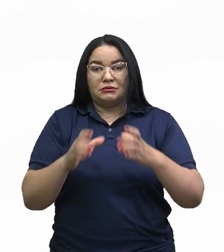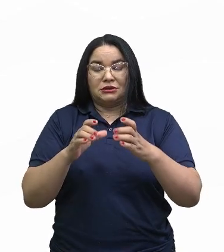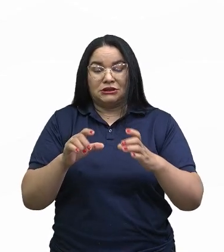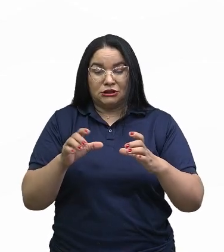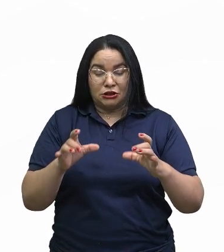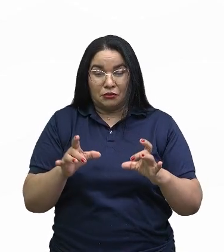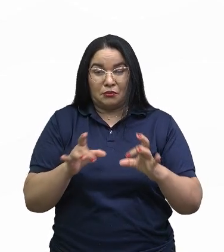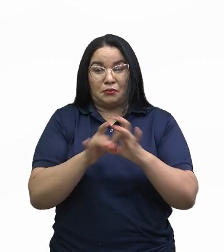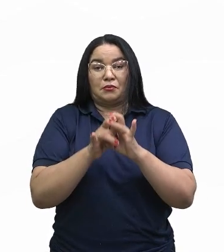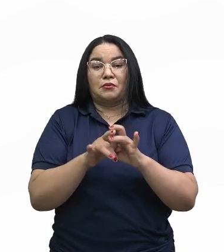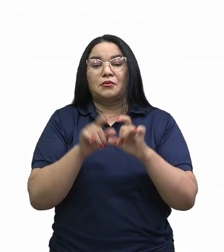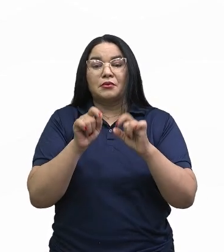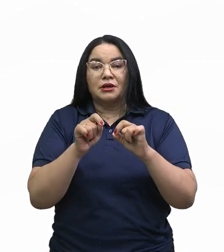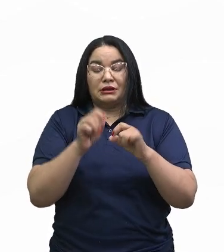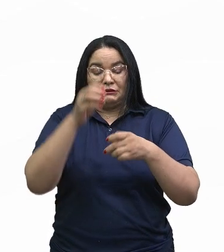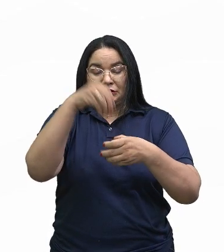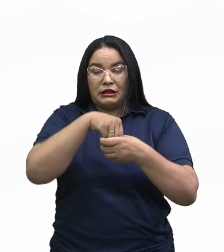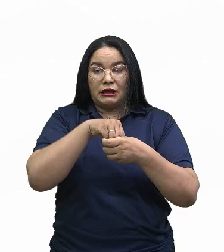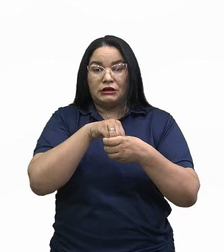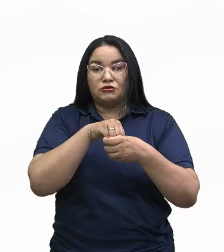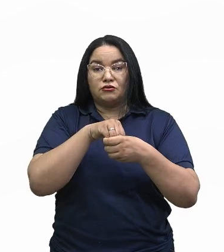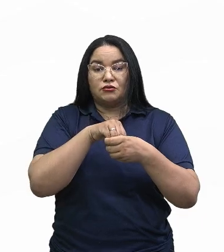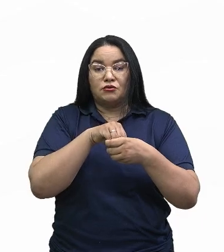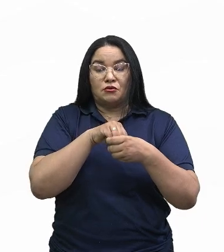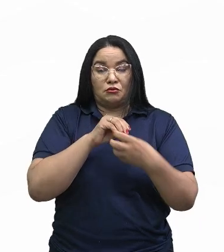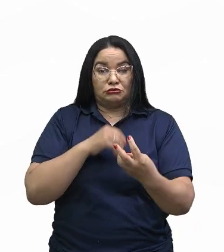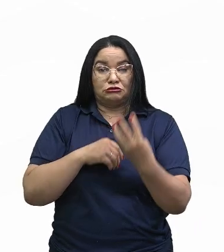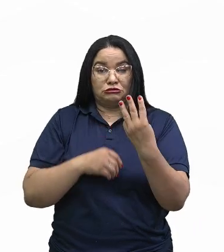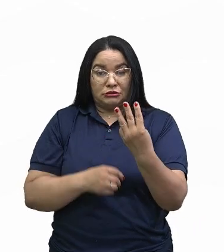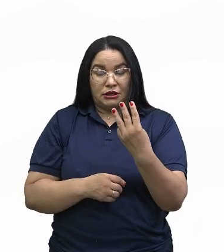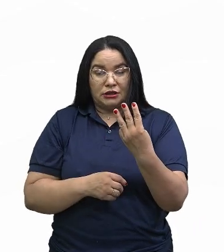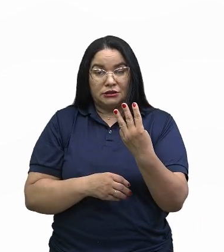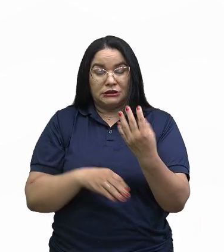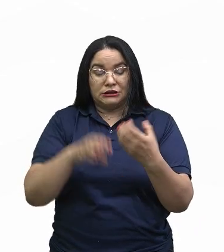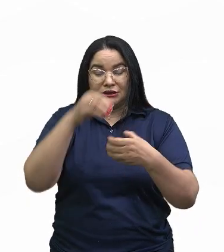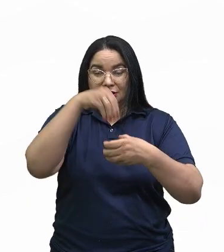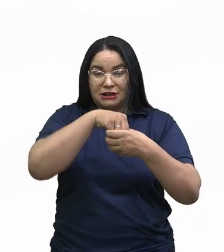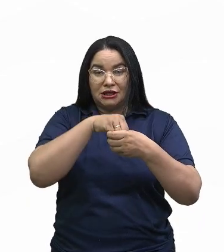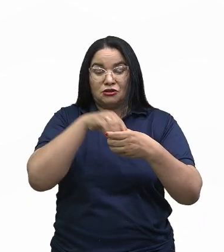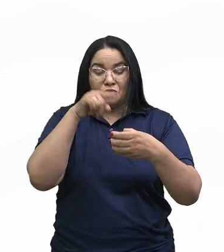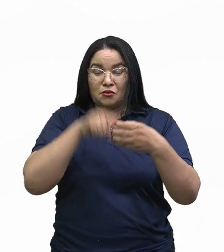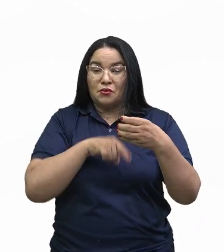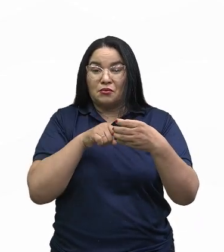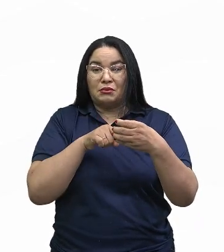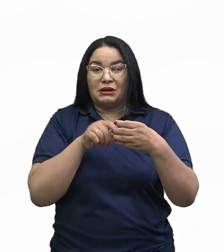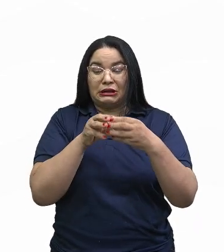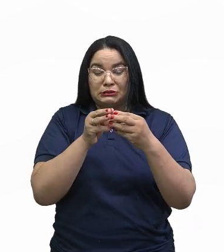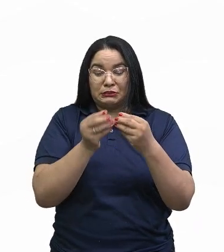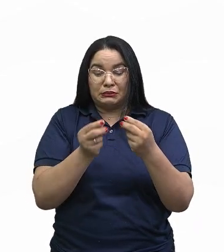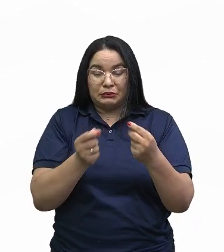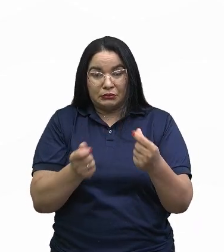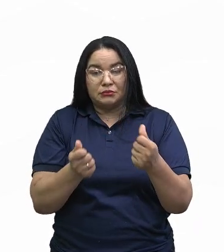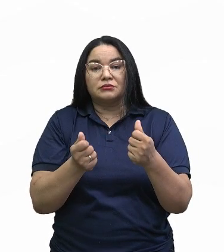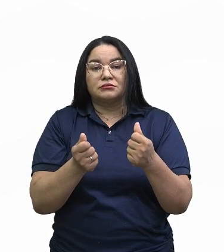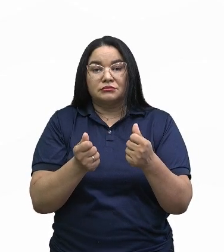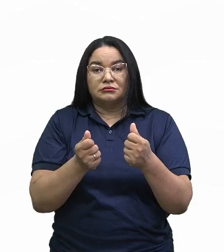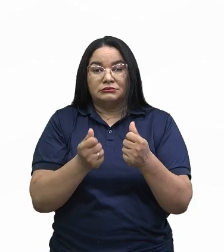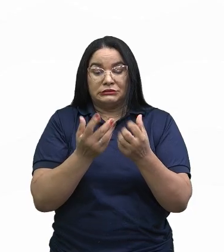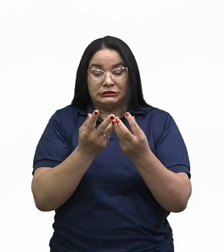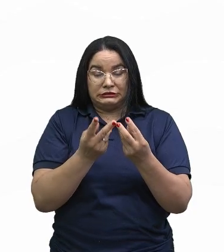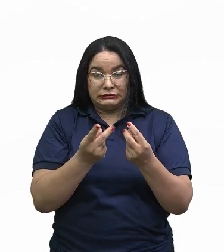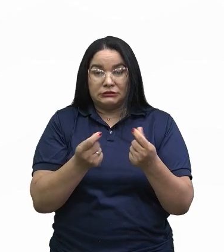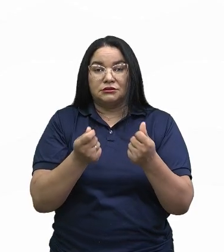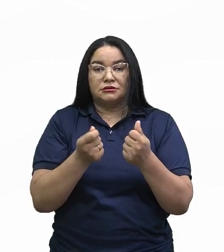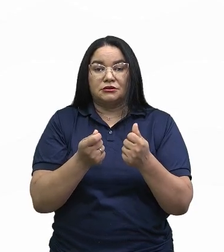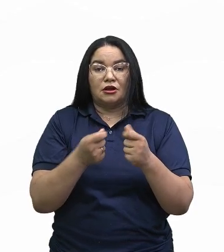do núcleo? Significa que eles, os 3, eles fundiram, derreteram,